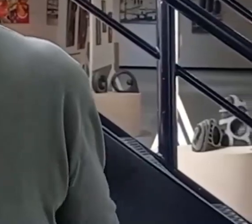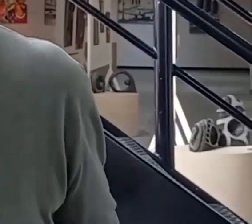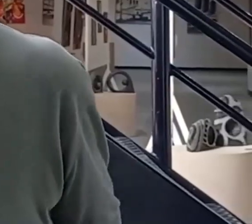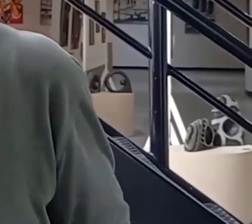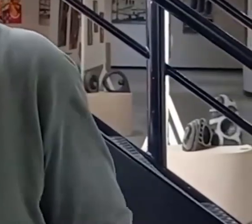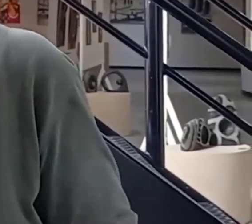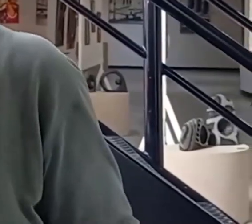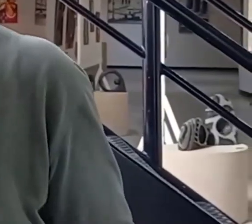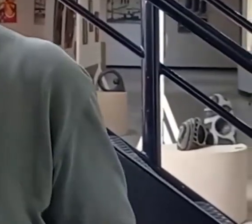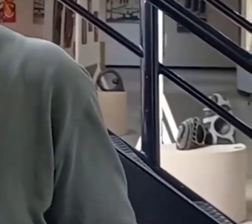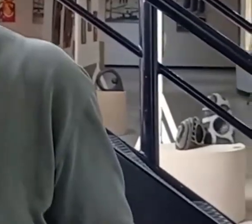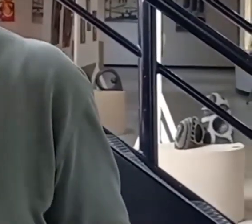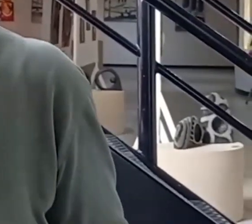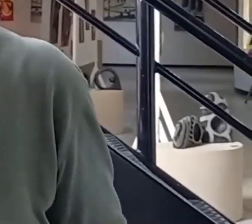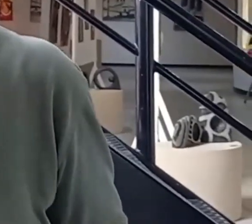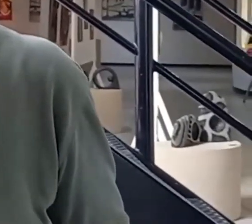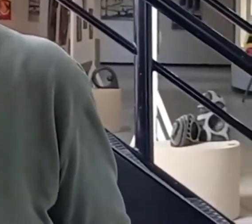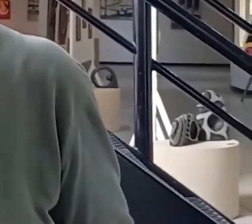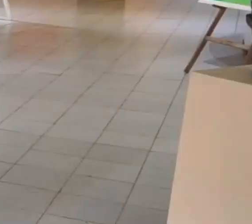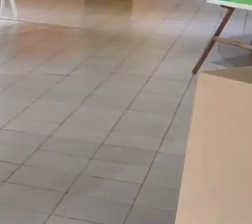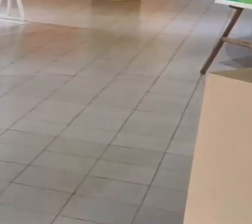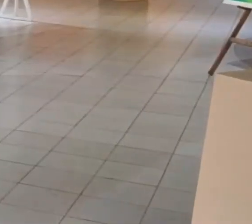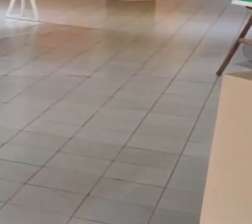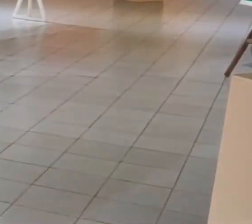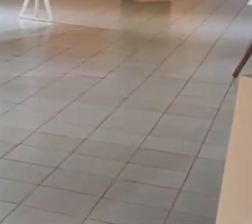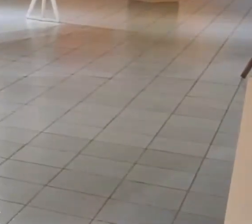é transformar o sonho em realidade, né?